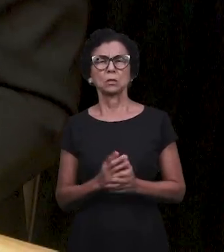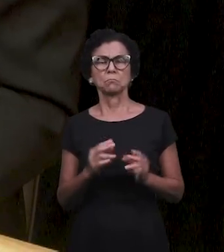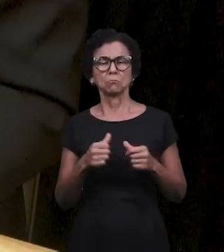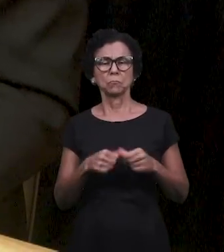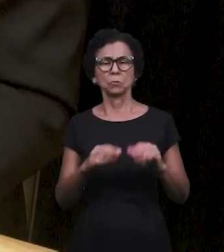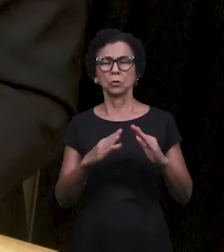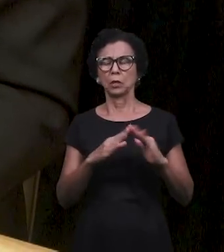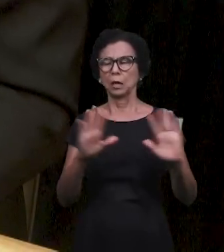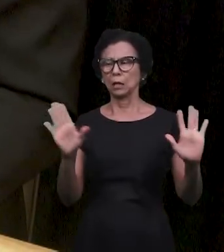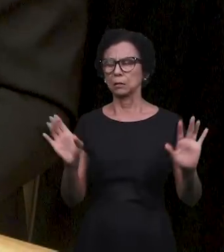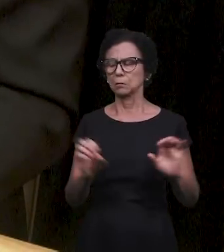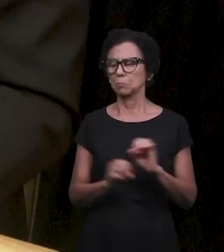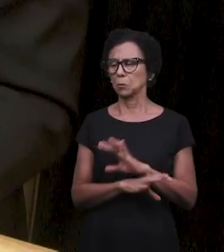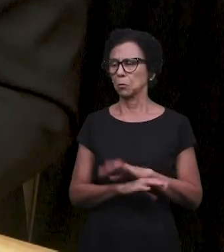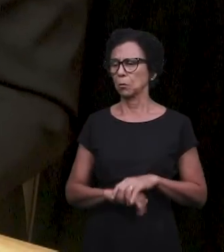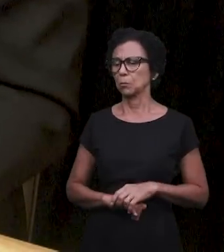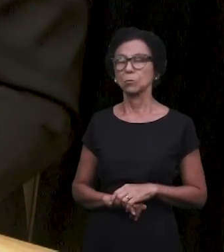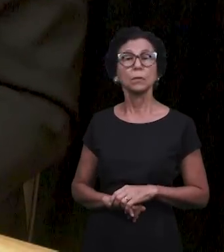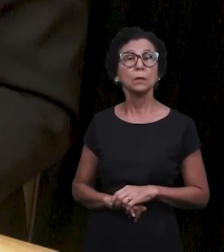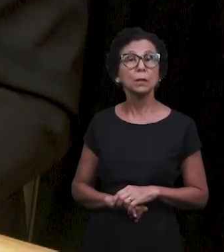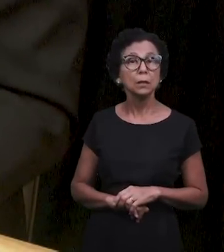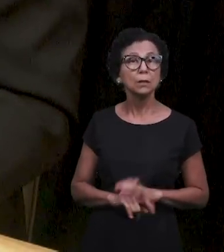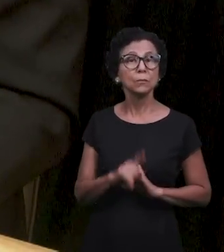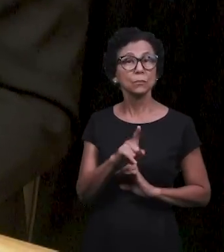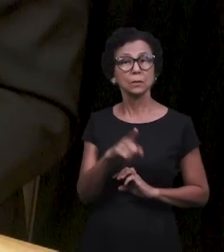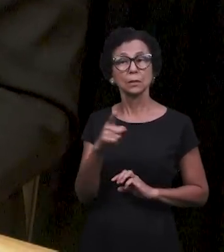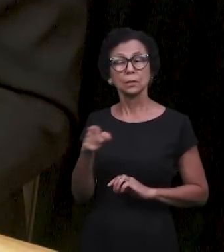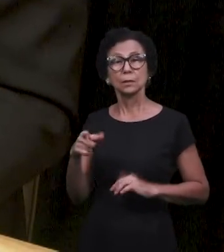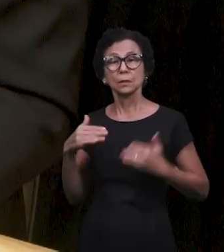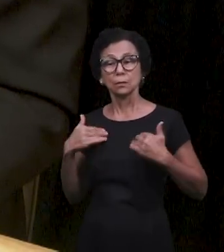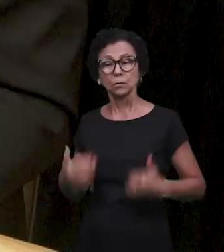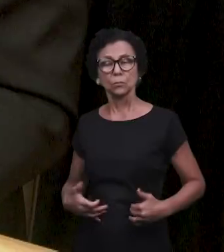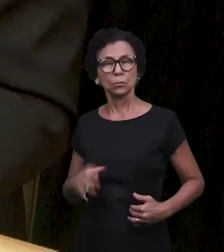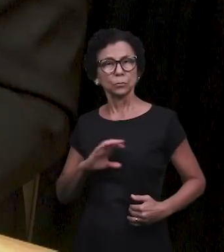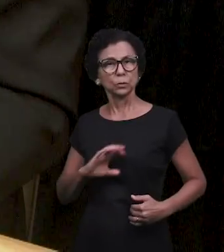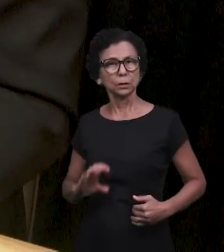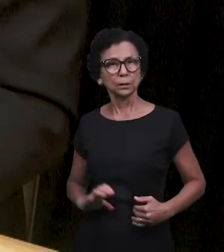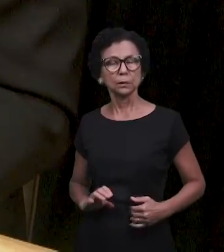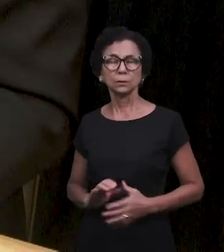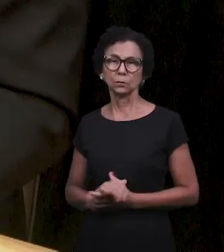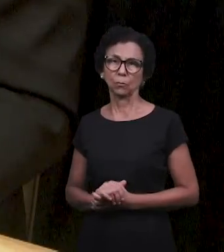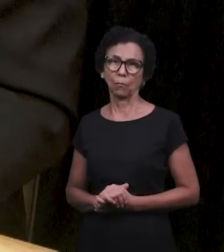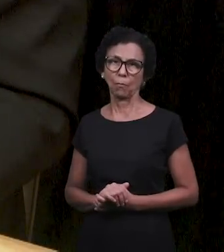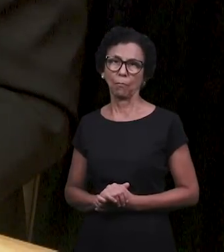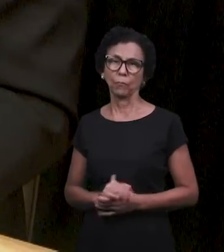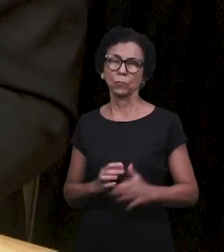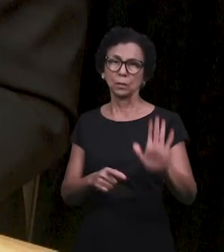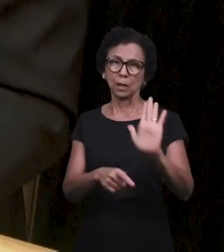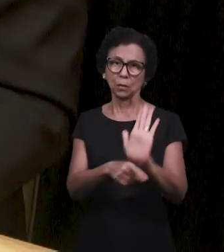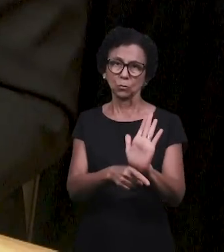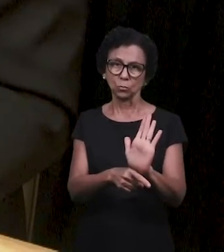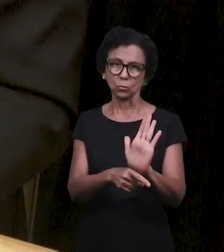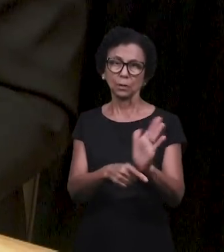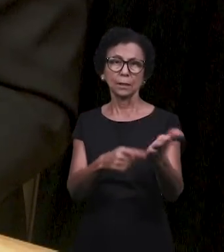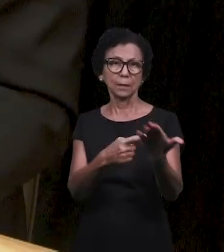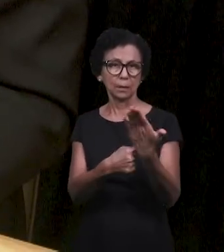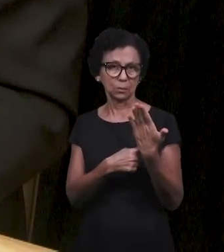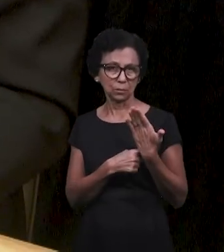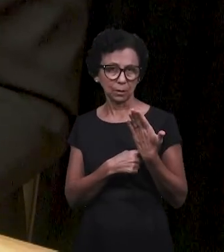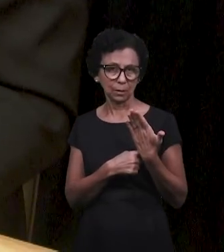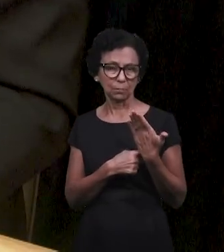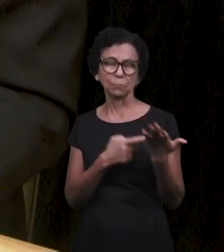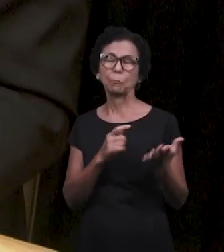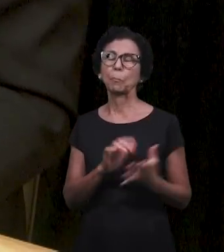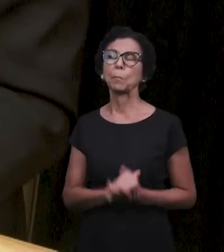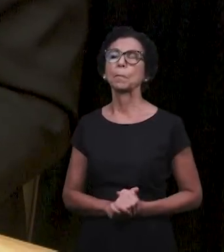recebe bênção. Você socorre e você é socorrido. Agora, o texto bíblico diz que haverá